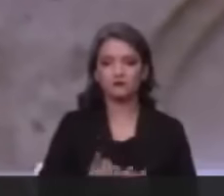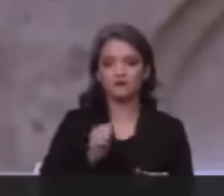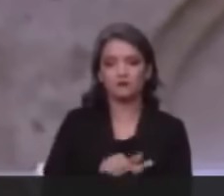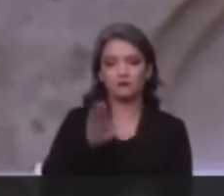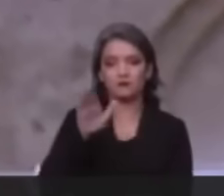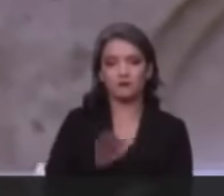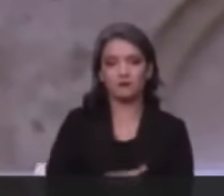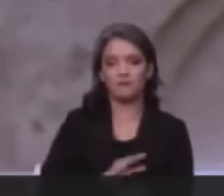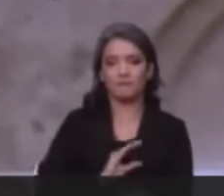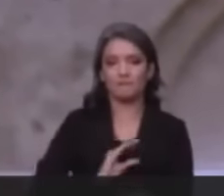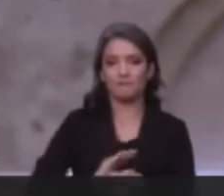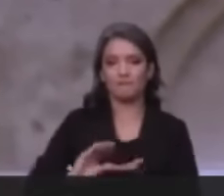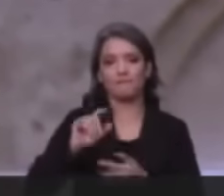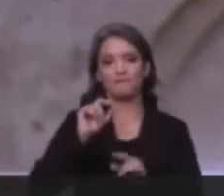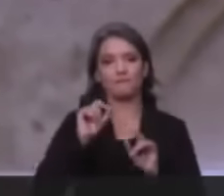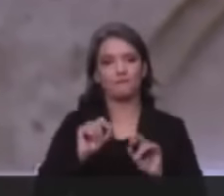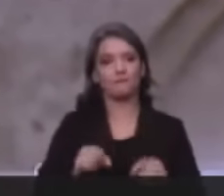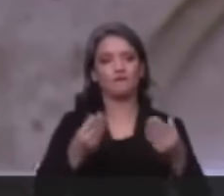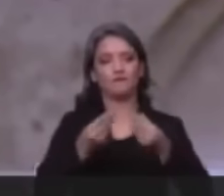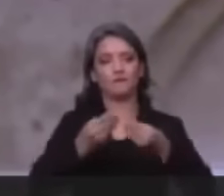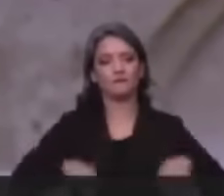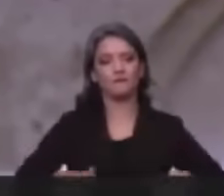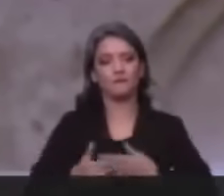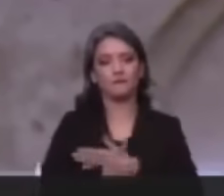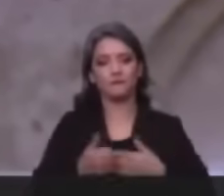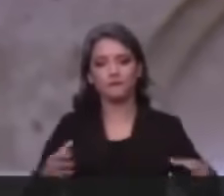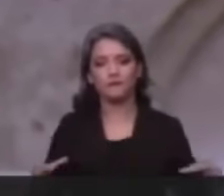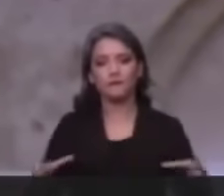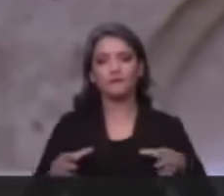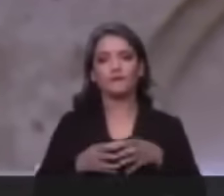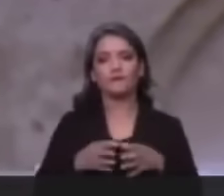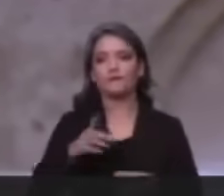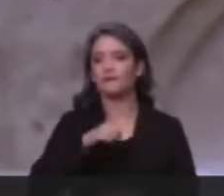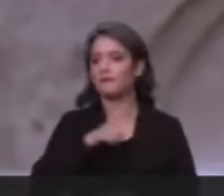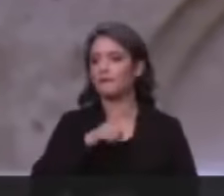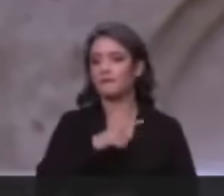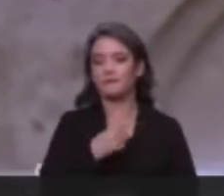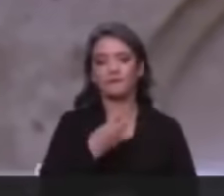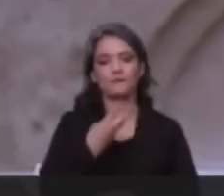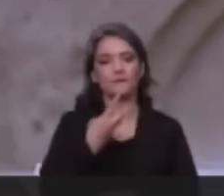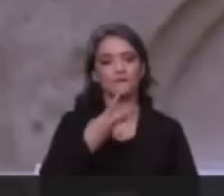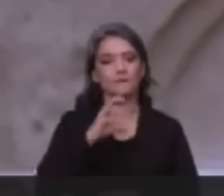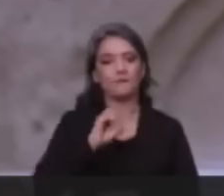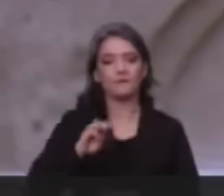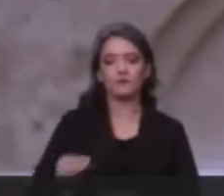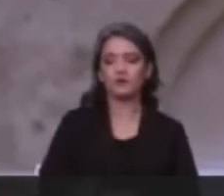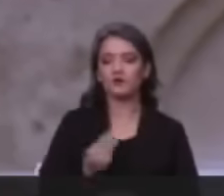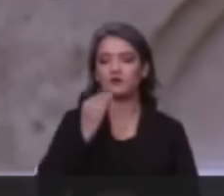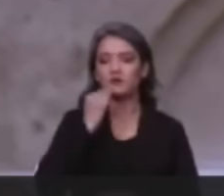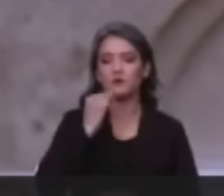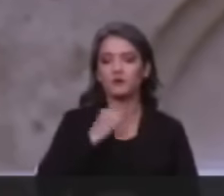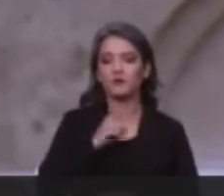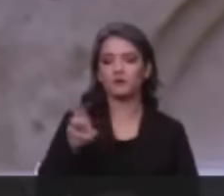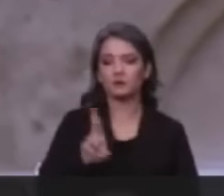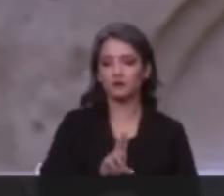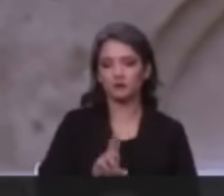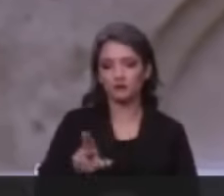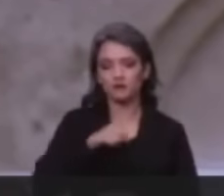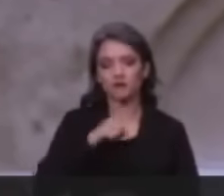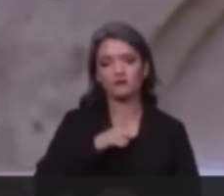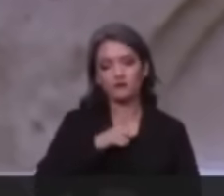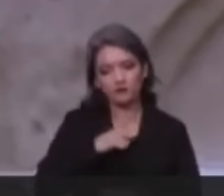mínimo indenizatório a título de danos morais coletivos de 30 milhões de reais a ser adimplido de